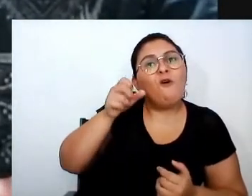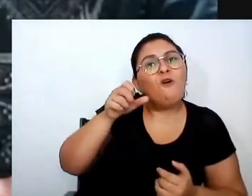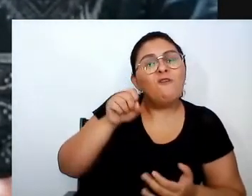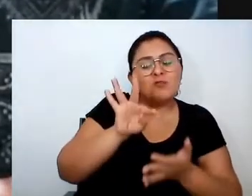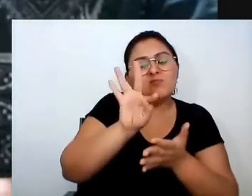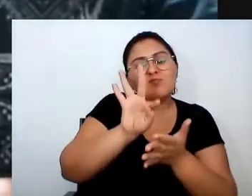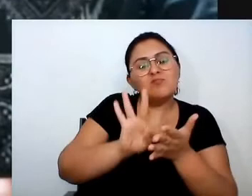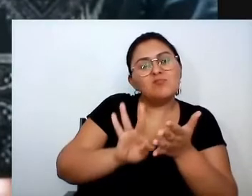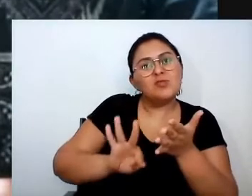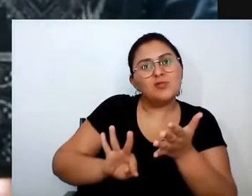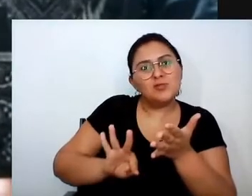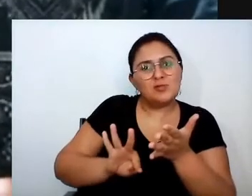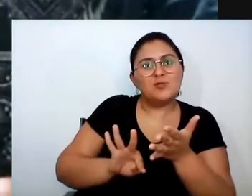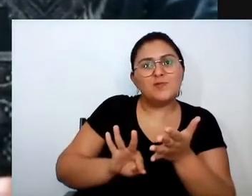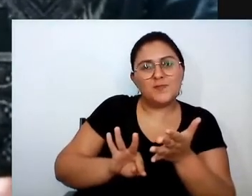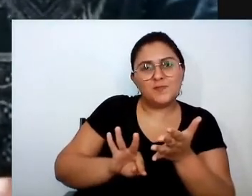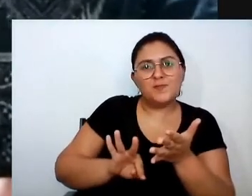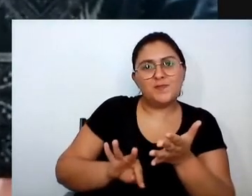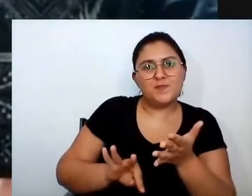Temos